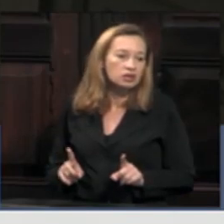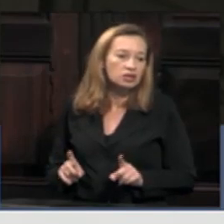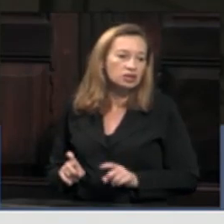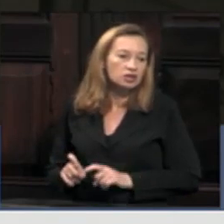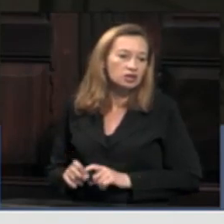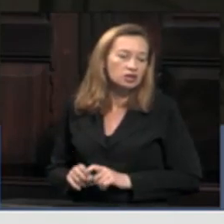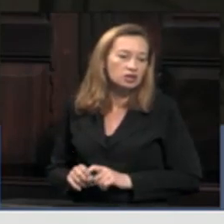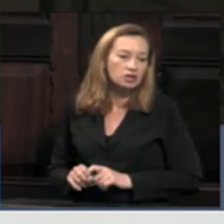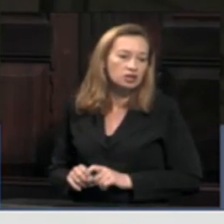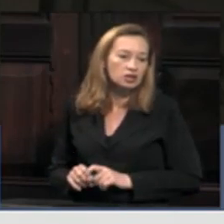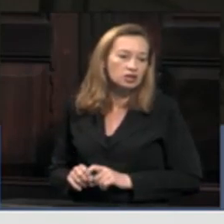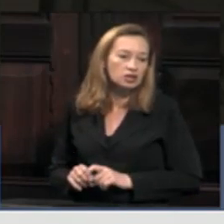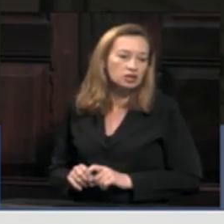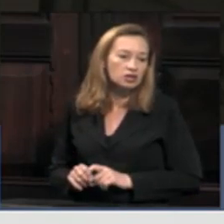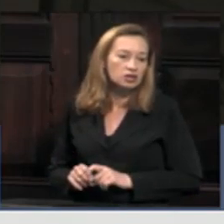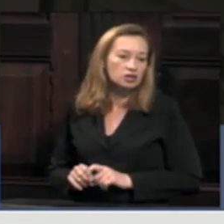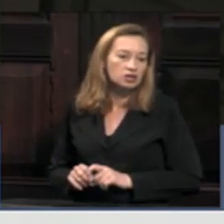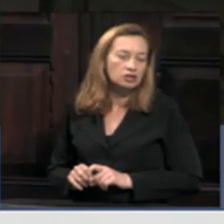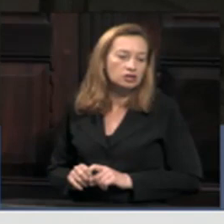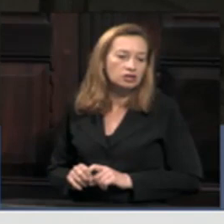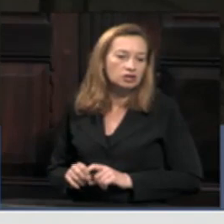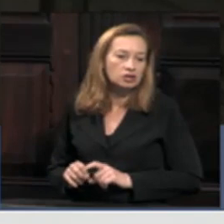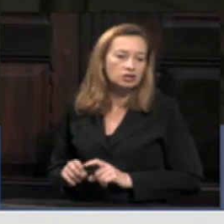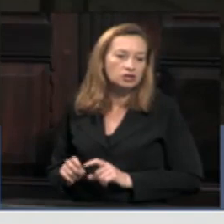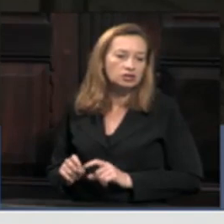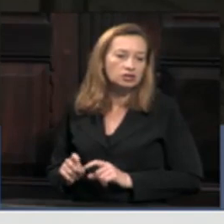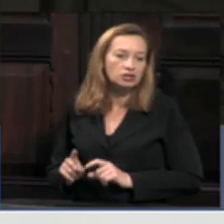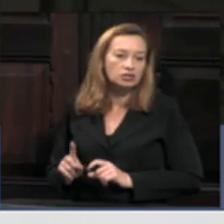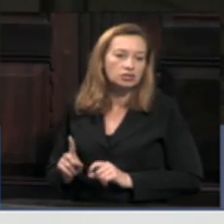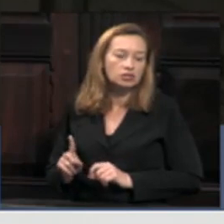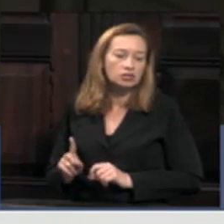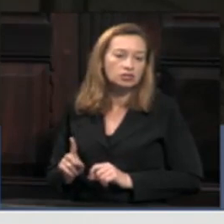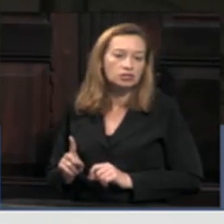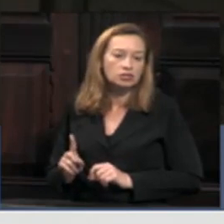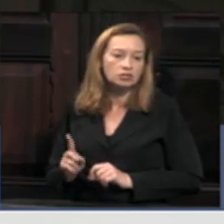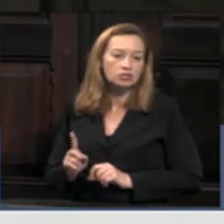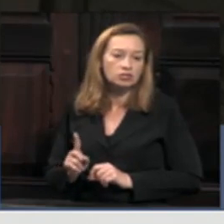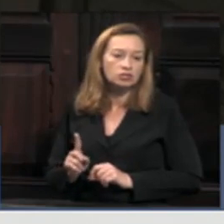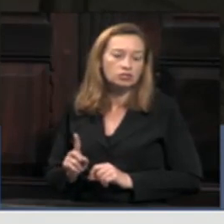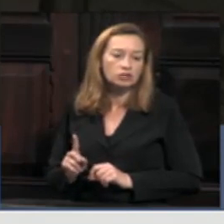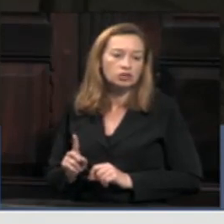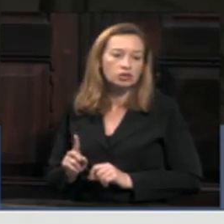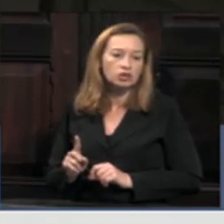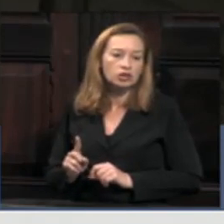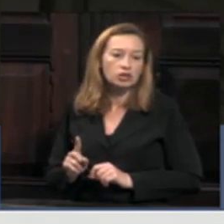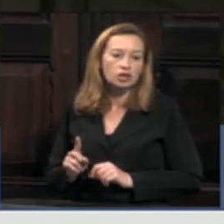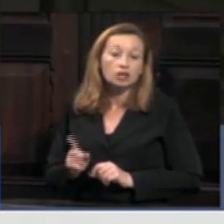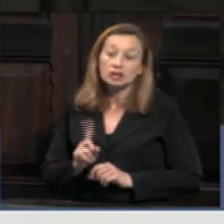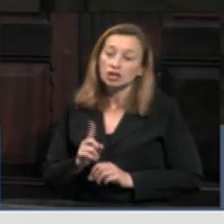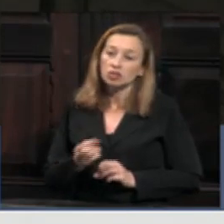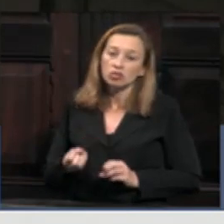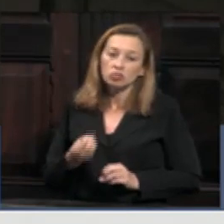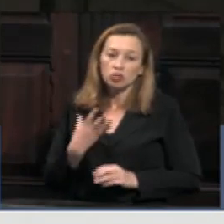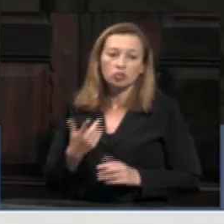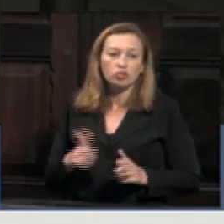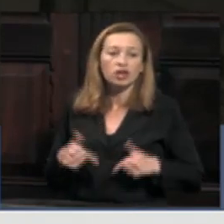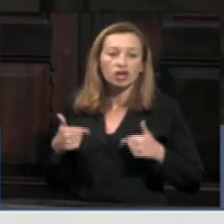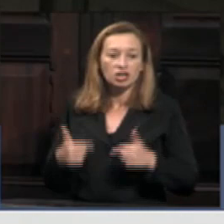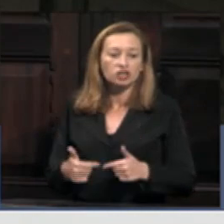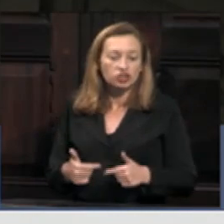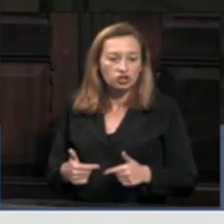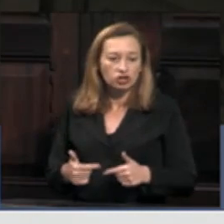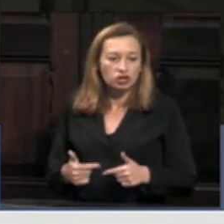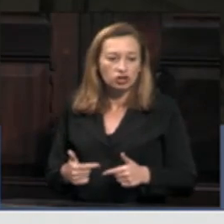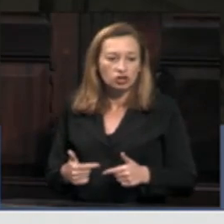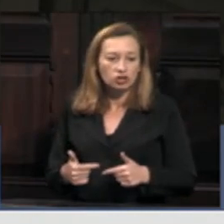de ser implantado. Então, a posição aqui em plenário é a mesma do Colégio de Líderes,